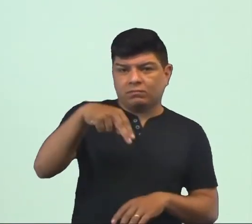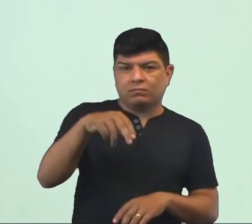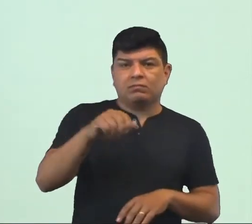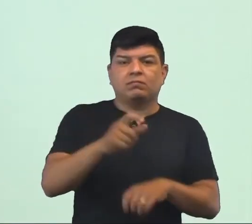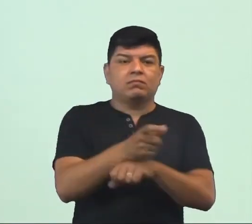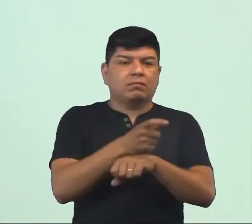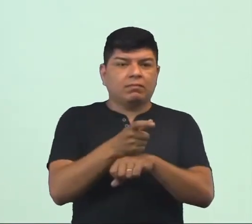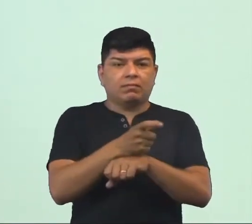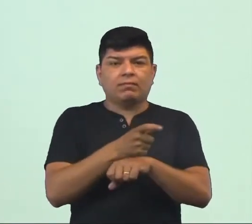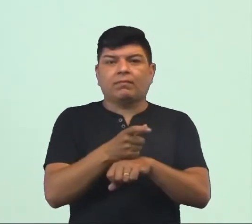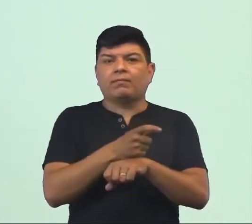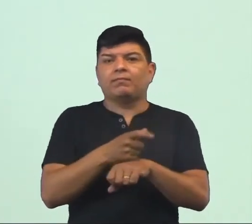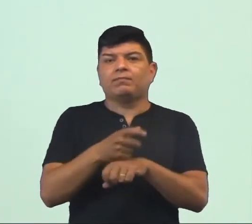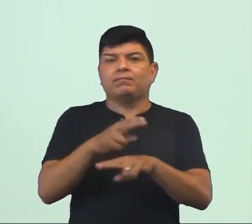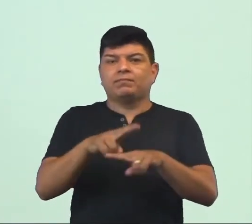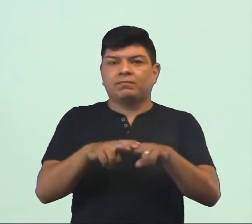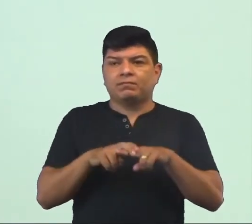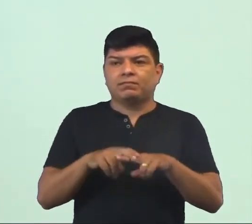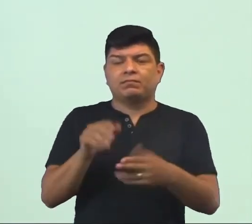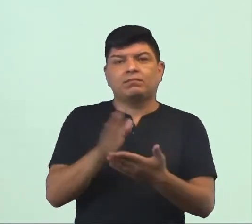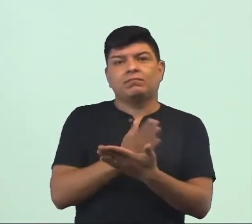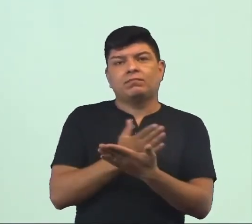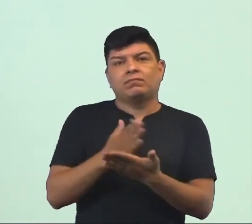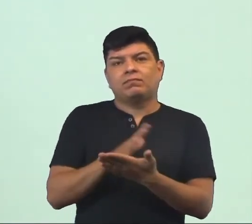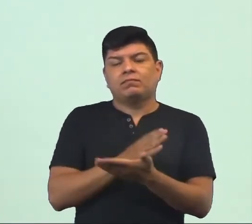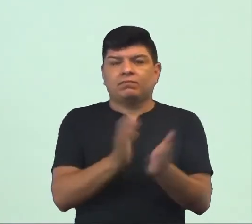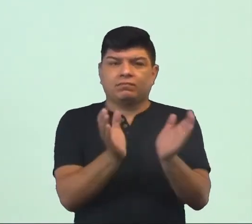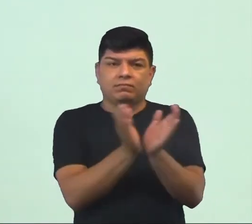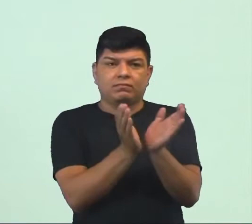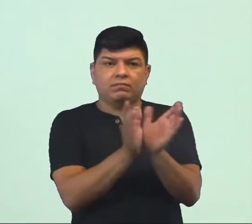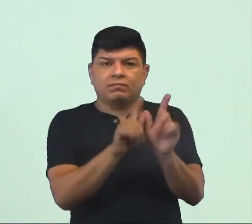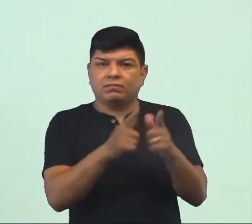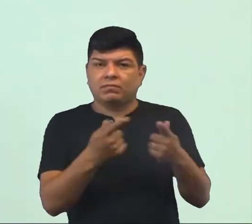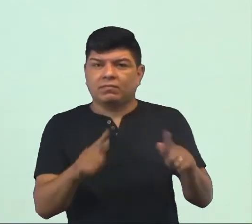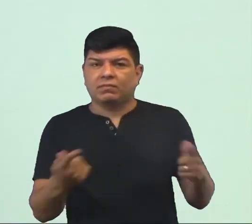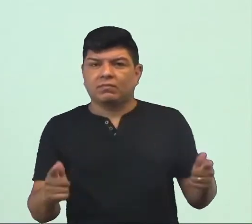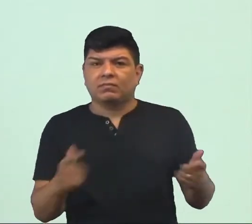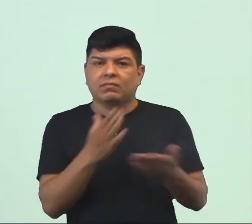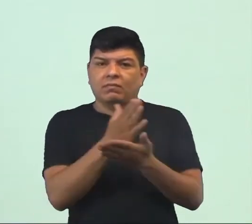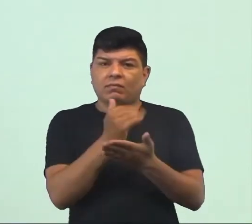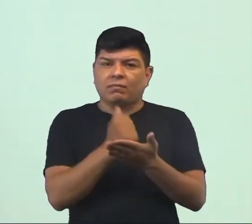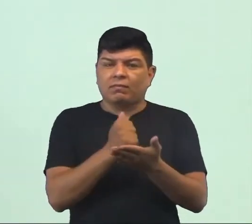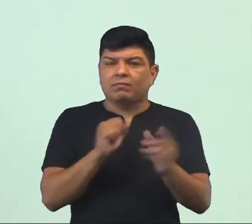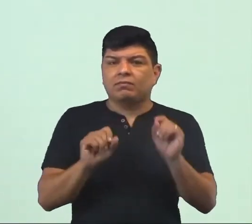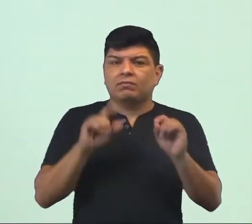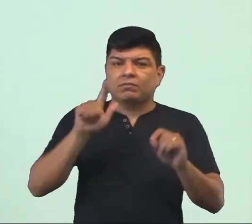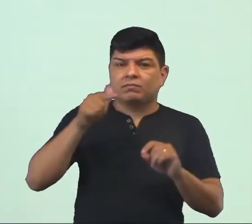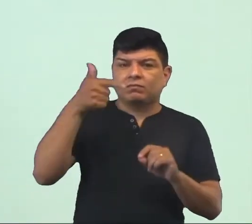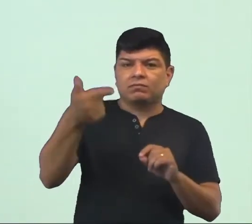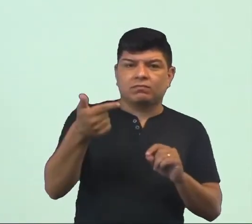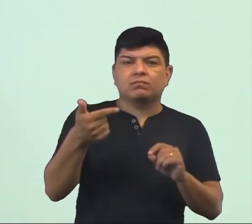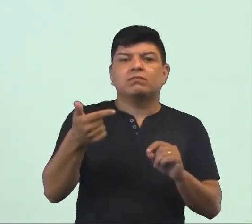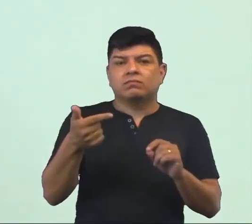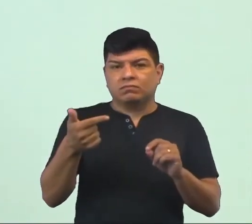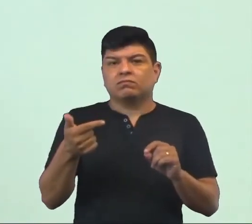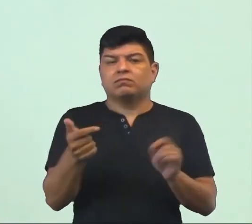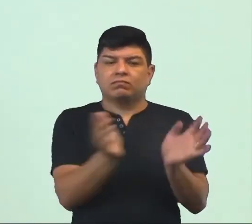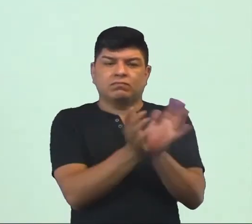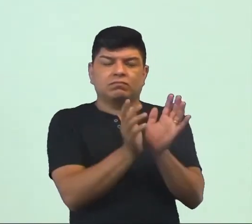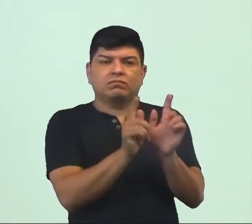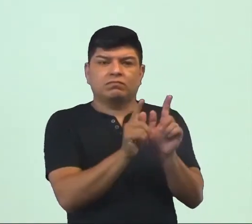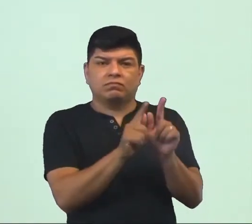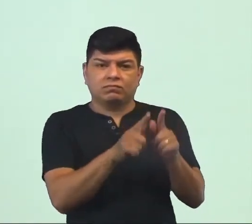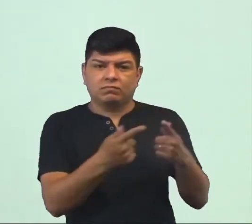Então, assim, algumas classes gramaticais, elas dividem com outra classe gramatical as